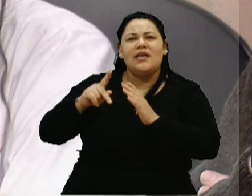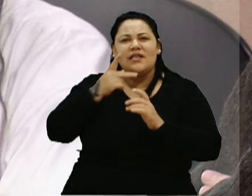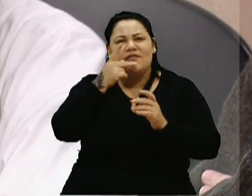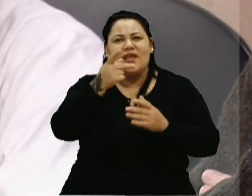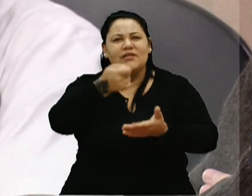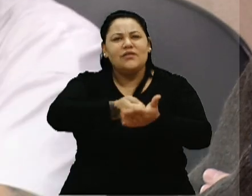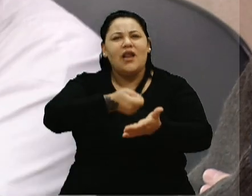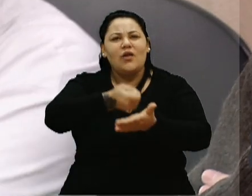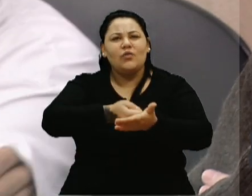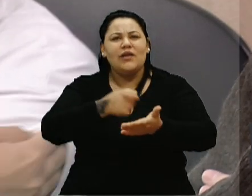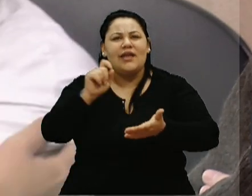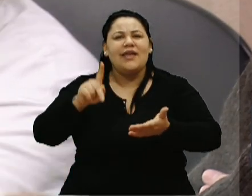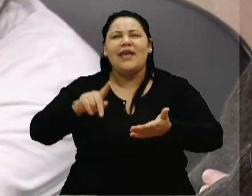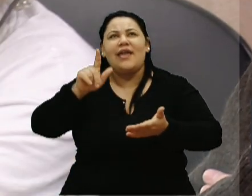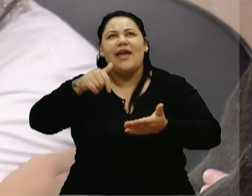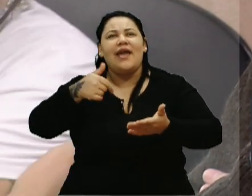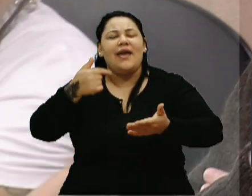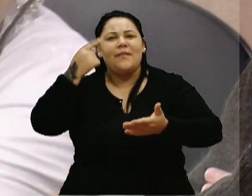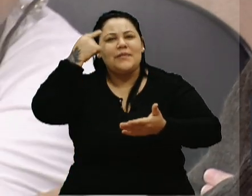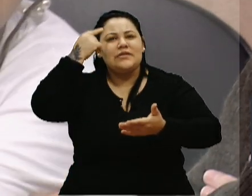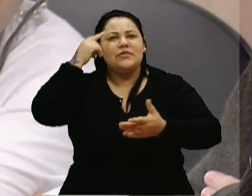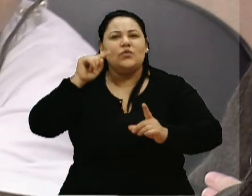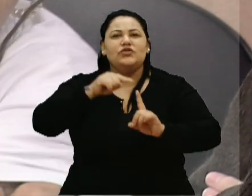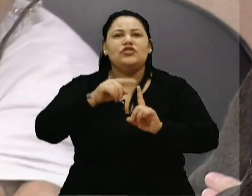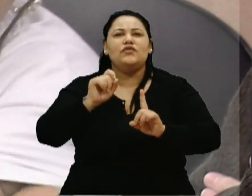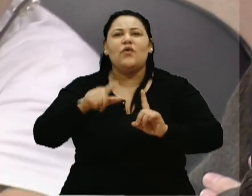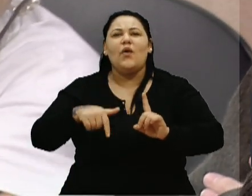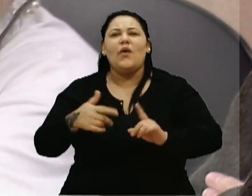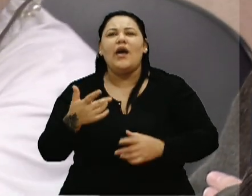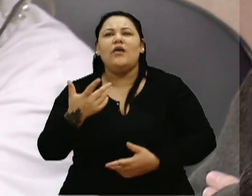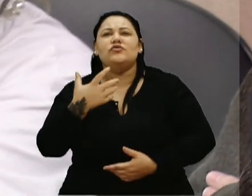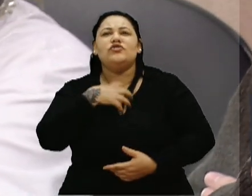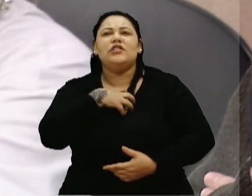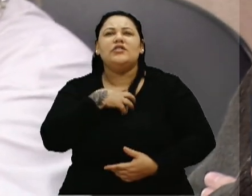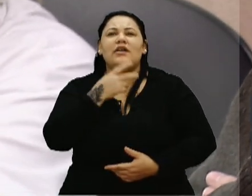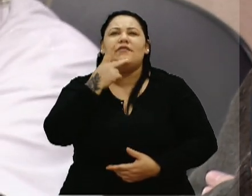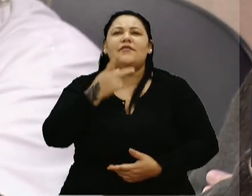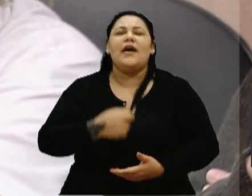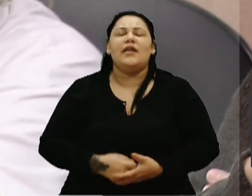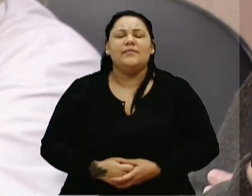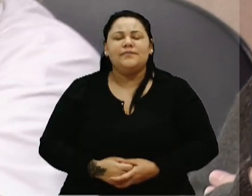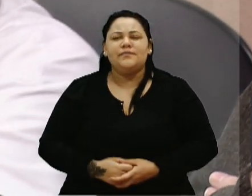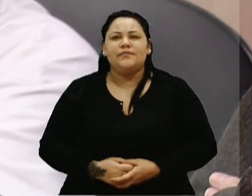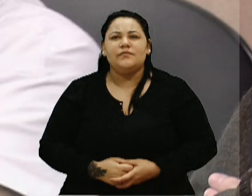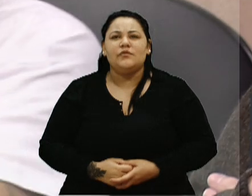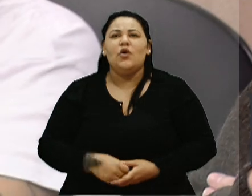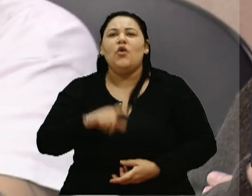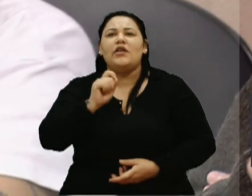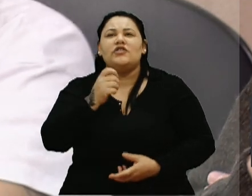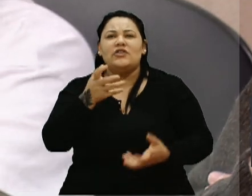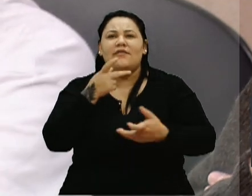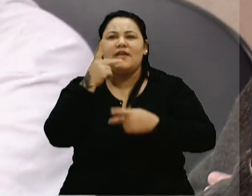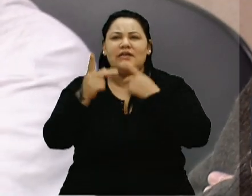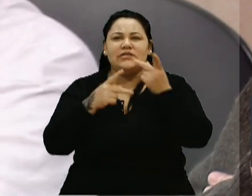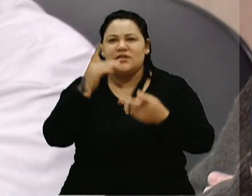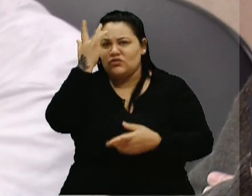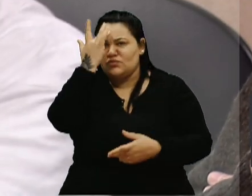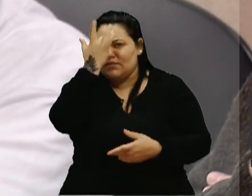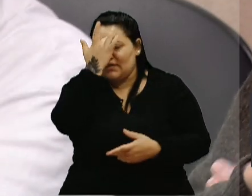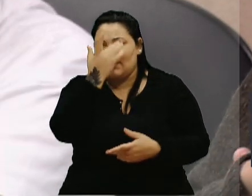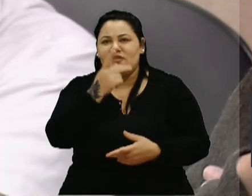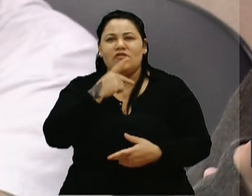luta, né? A quem chega essa reflexão? E de que forma que a gente fala também, do que a gente está trazendo? Quando a gente fala de saúde mental, quando a gente fala de